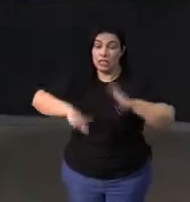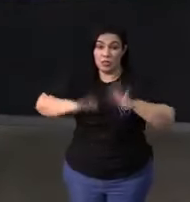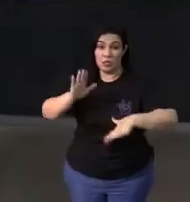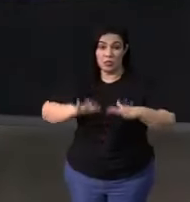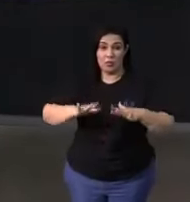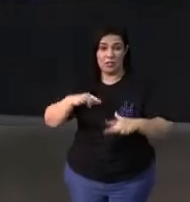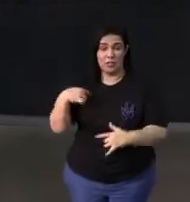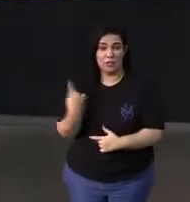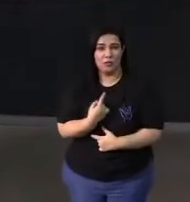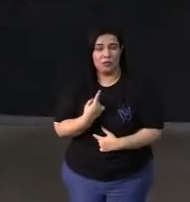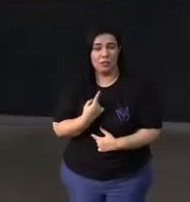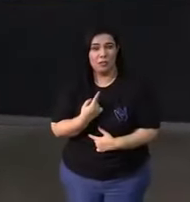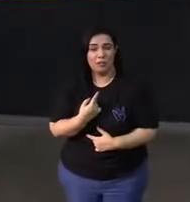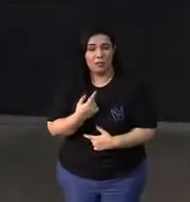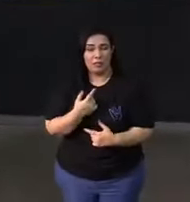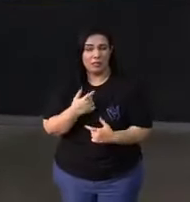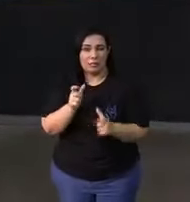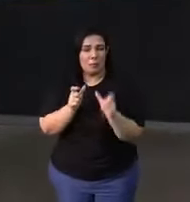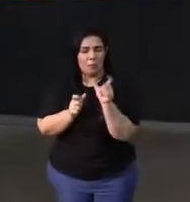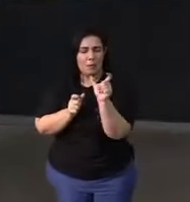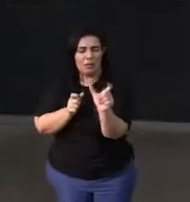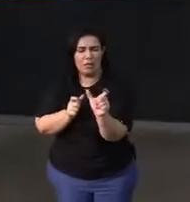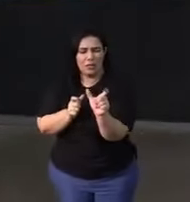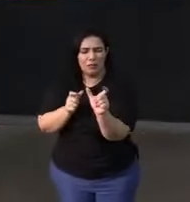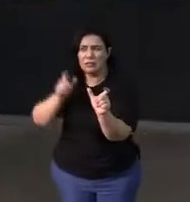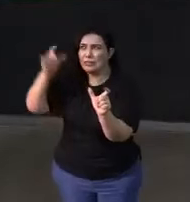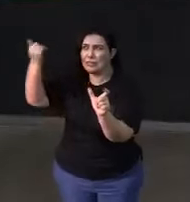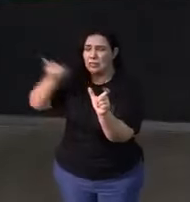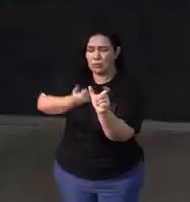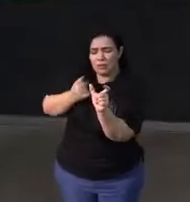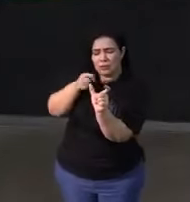fica obstinado por uma palavra que Deus diz.